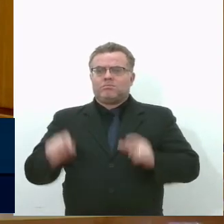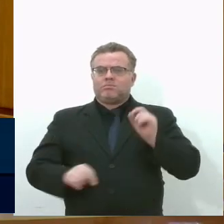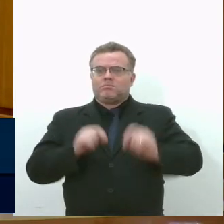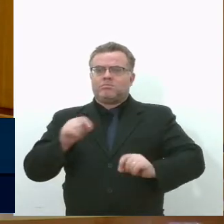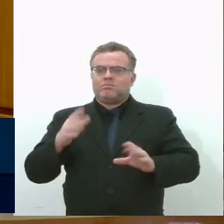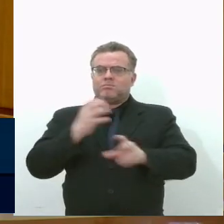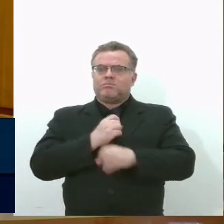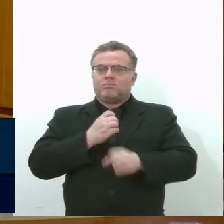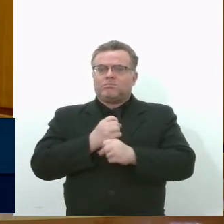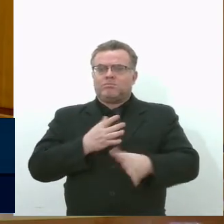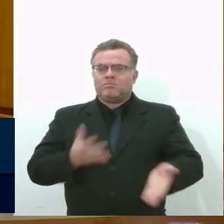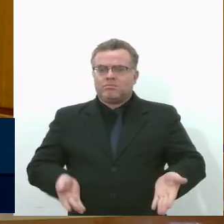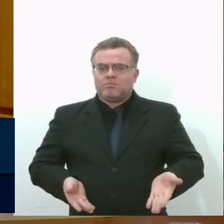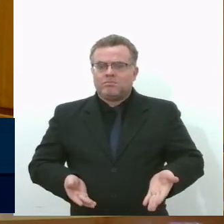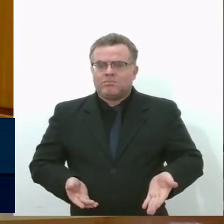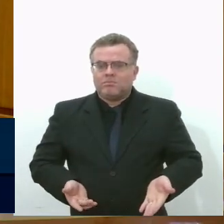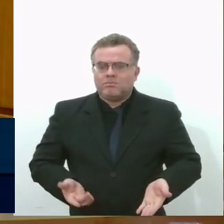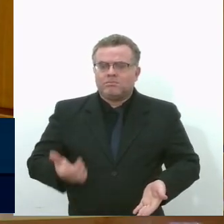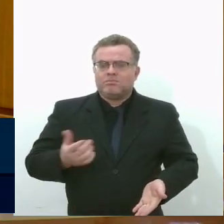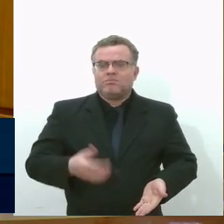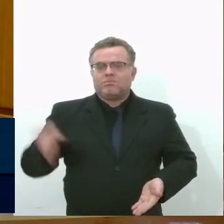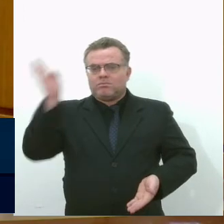do Brasil.